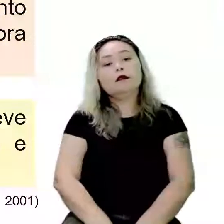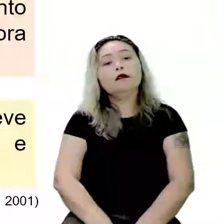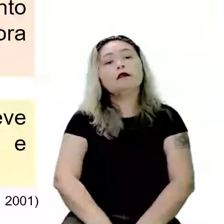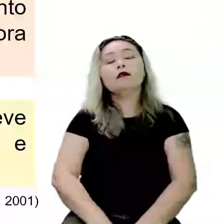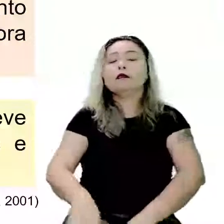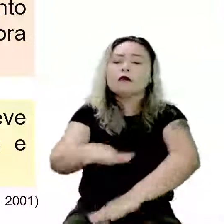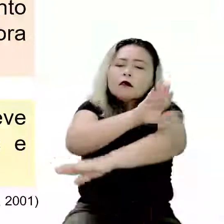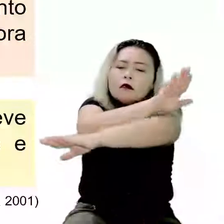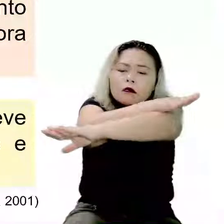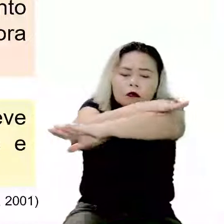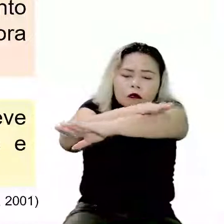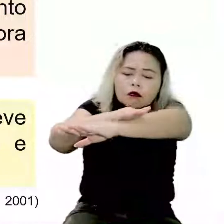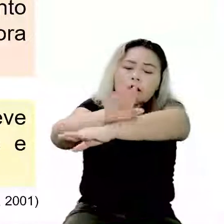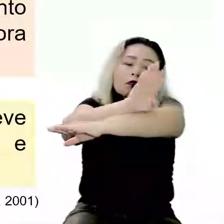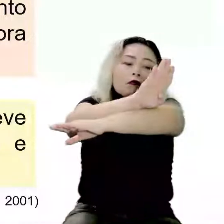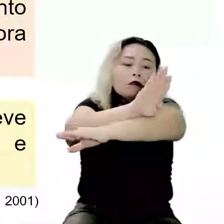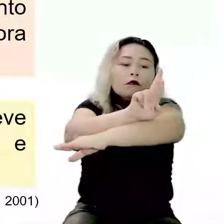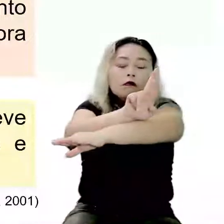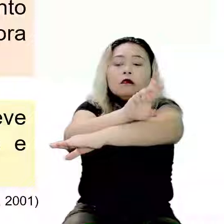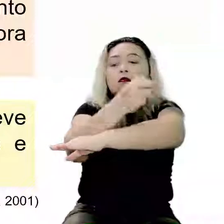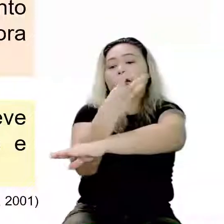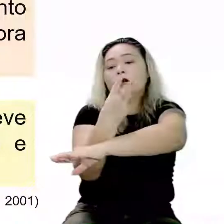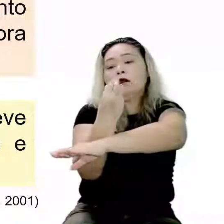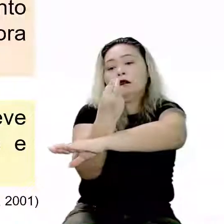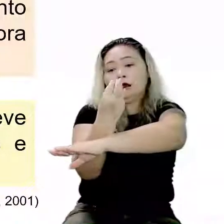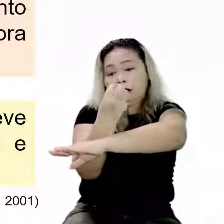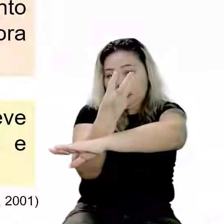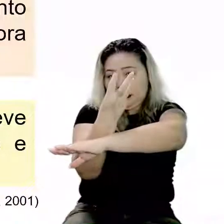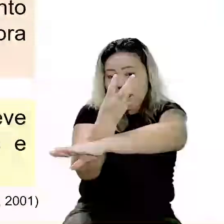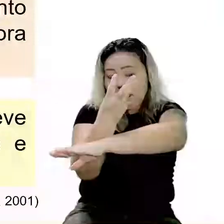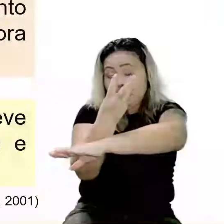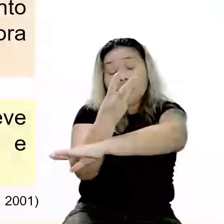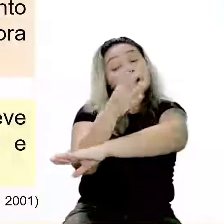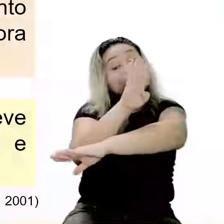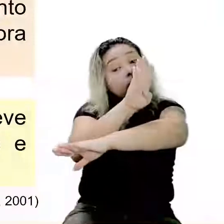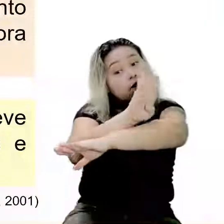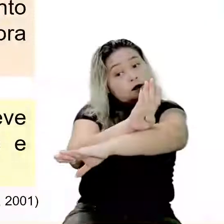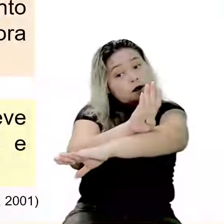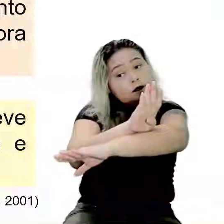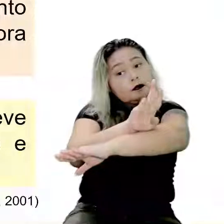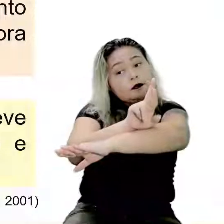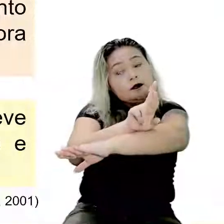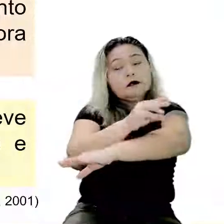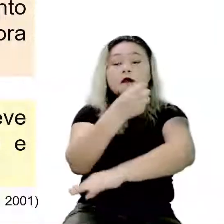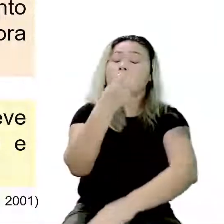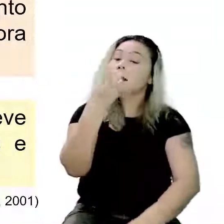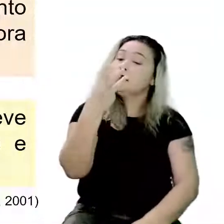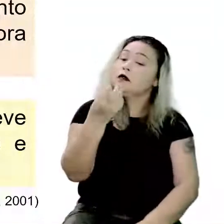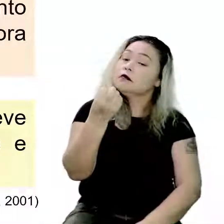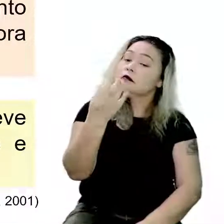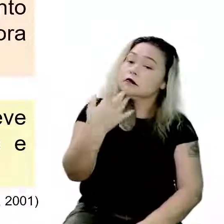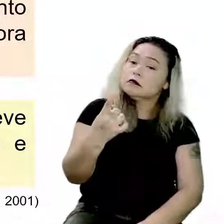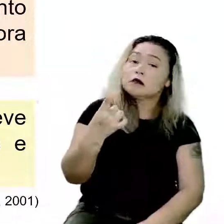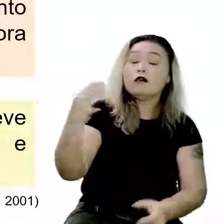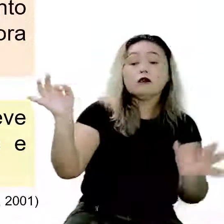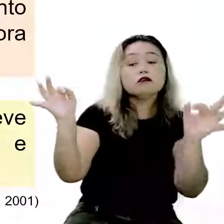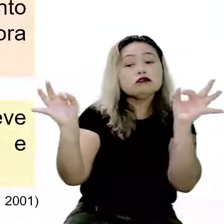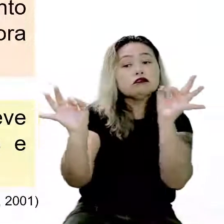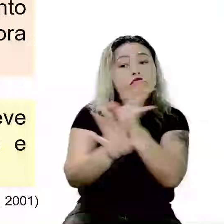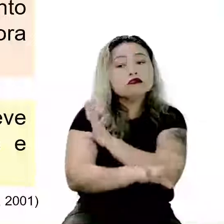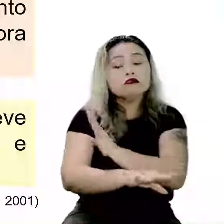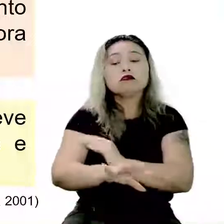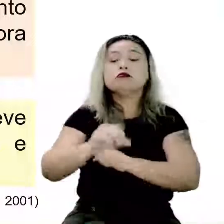A pavimentação da BR-364, ela foi concluída em 1984 e